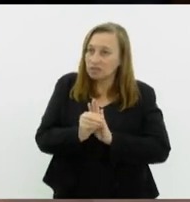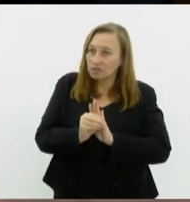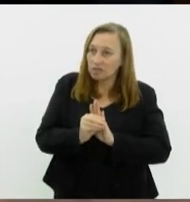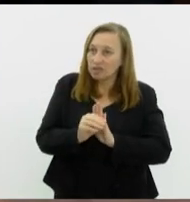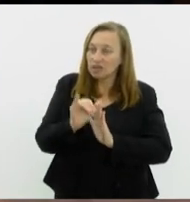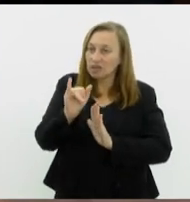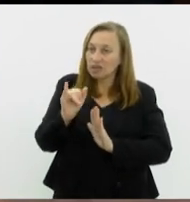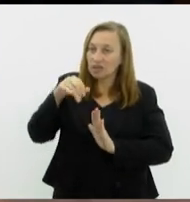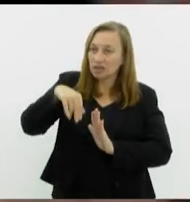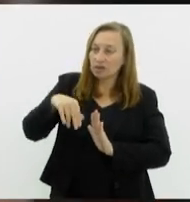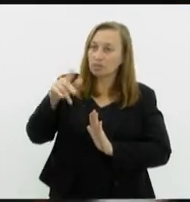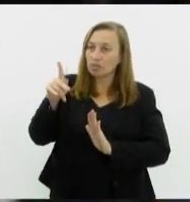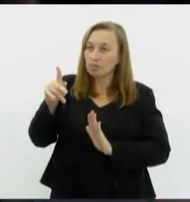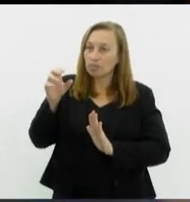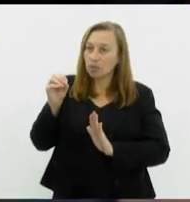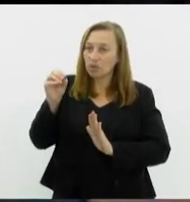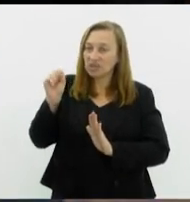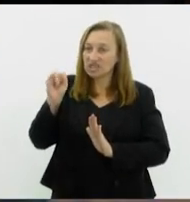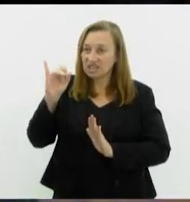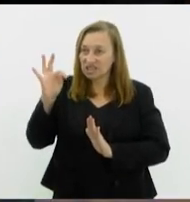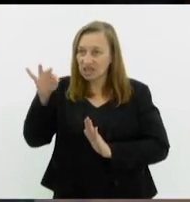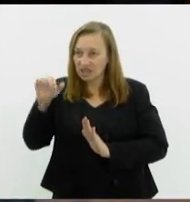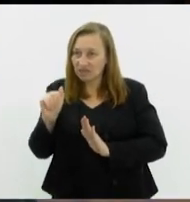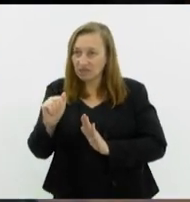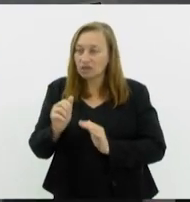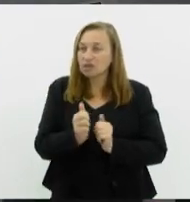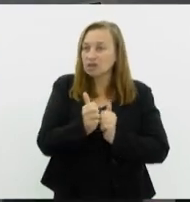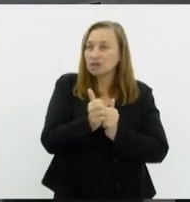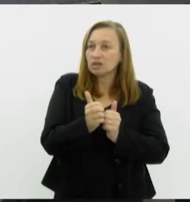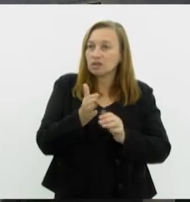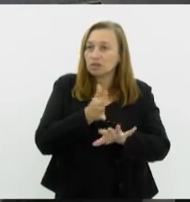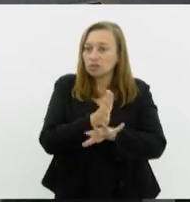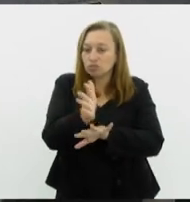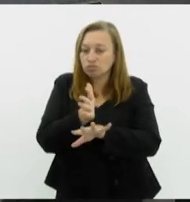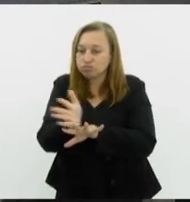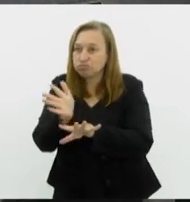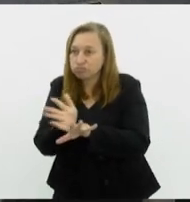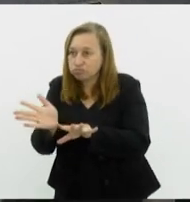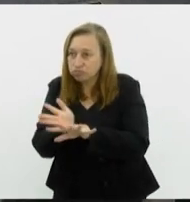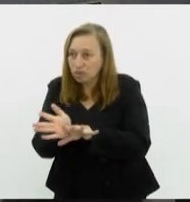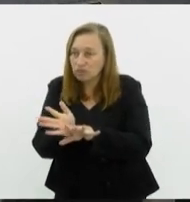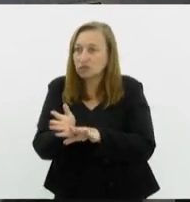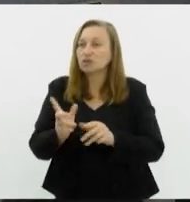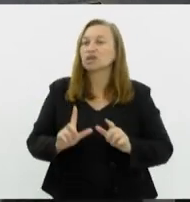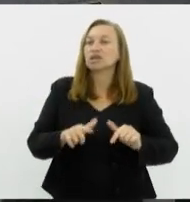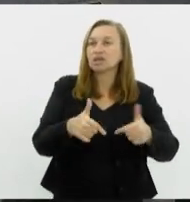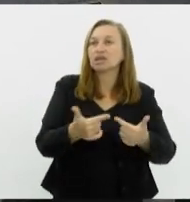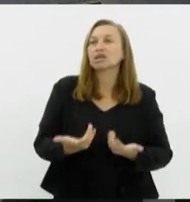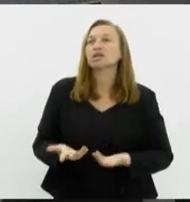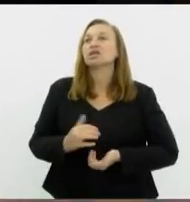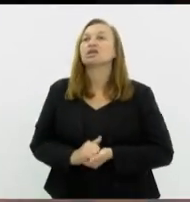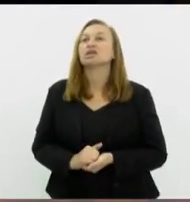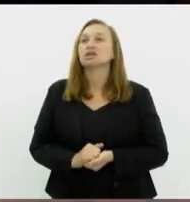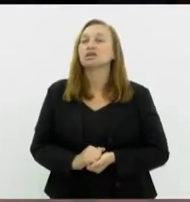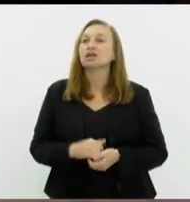para os diversos segmentos que elas forem alocadas. Então, verifico